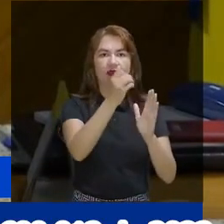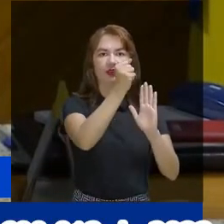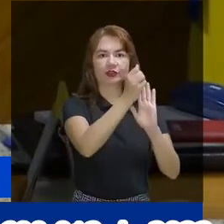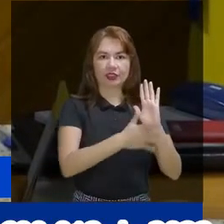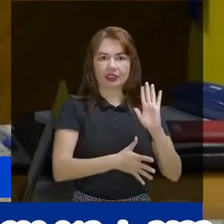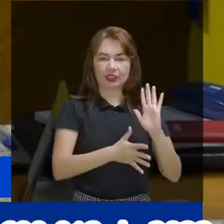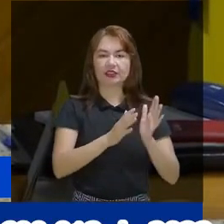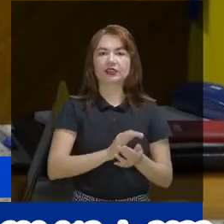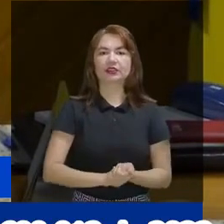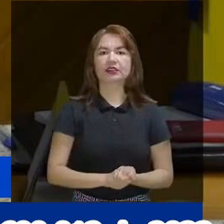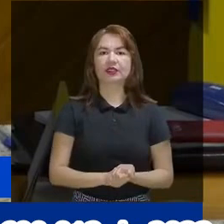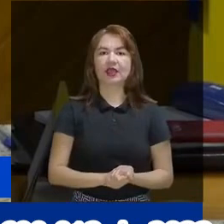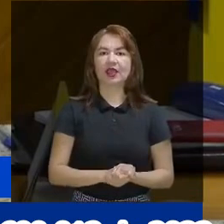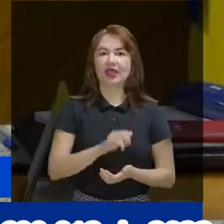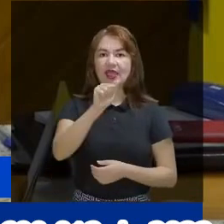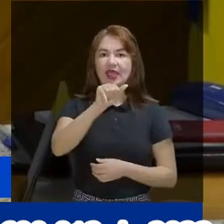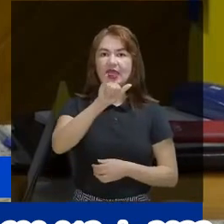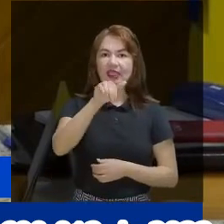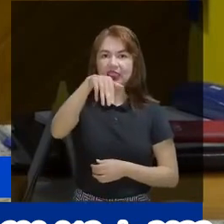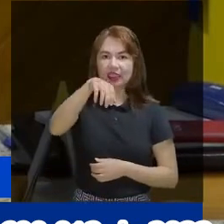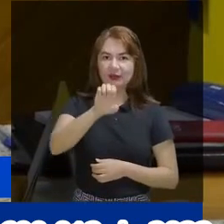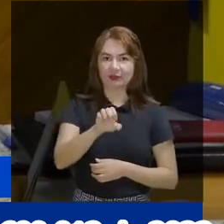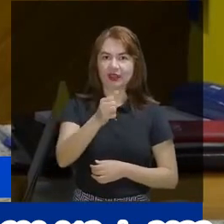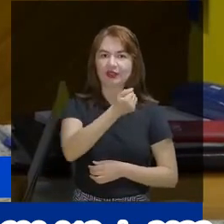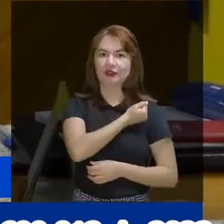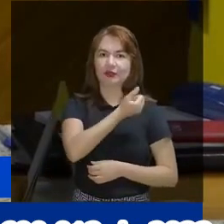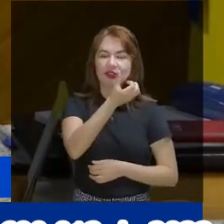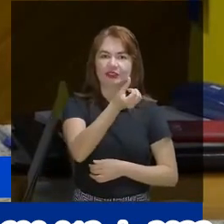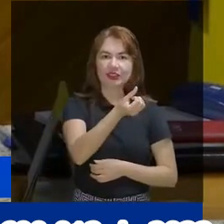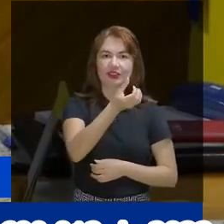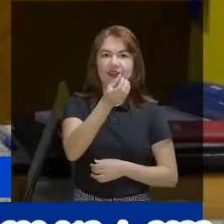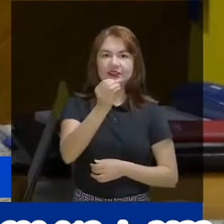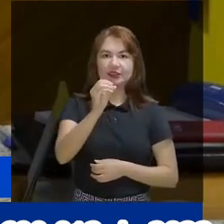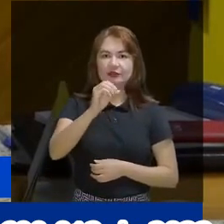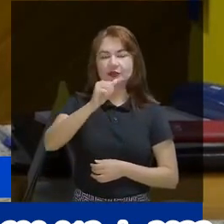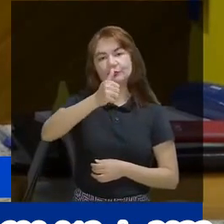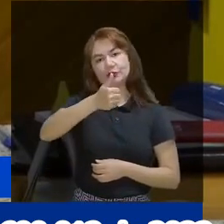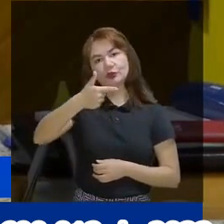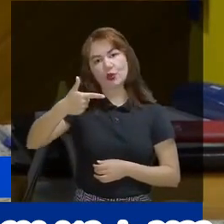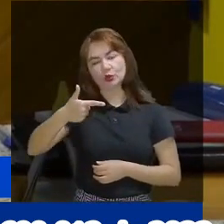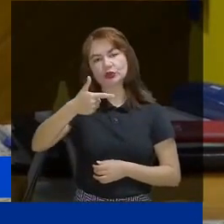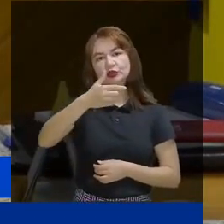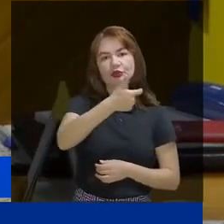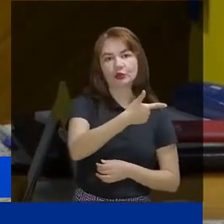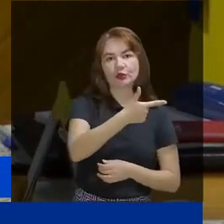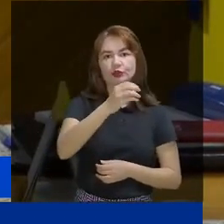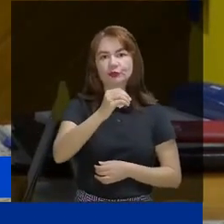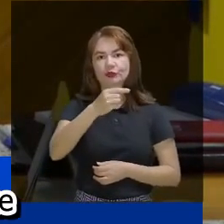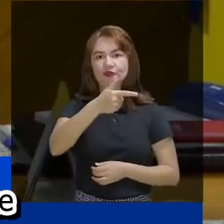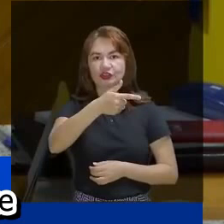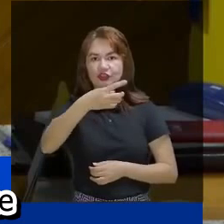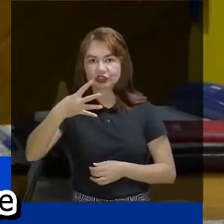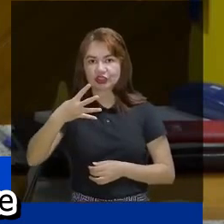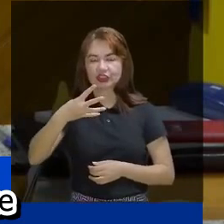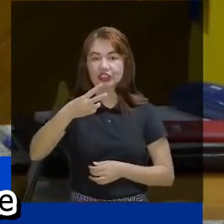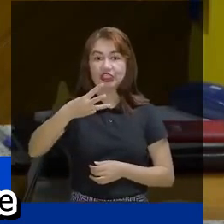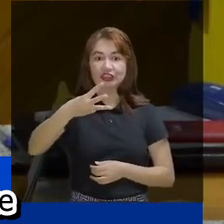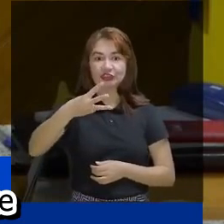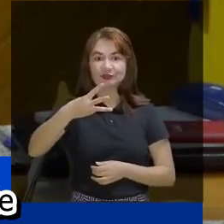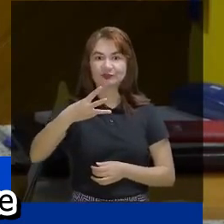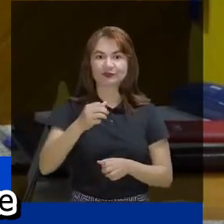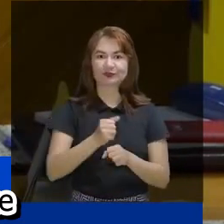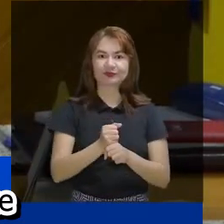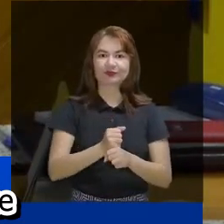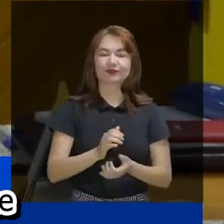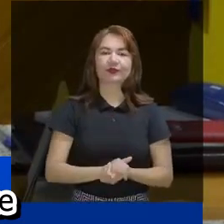de declaração na AIME, número 600.012 de 2023. O relator é o